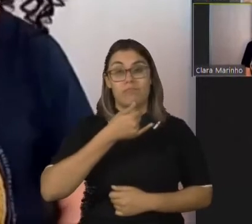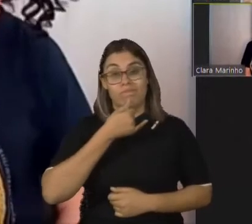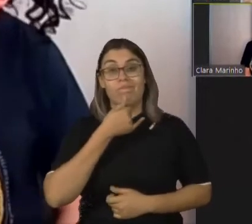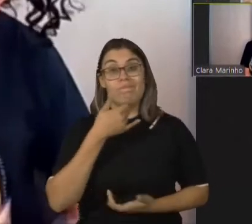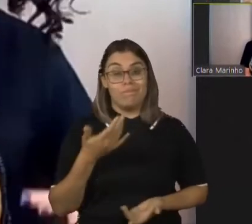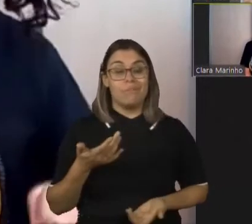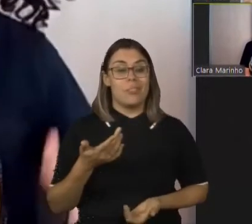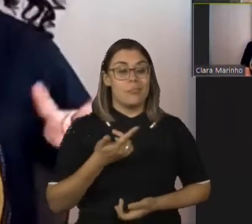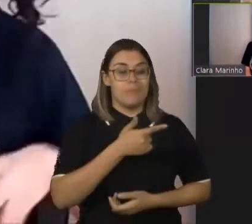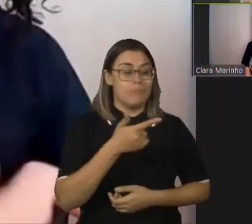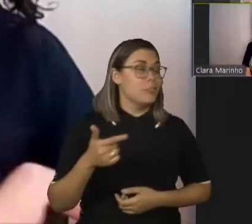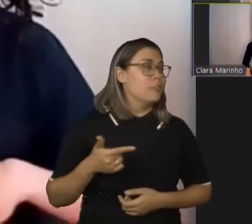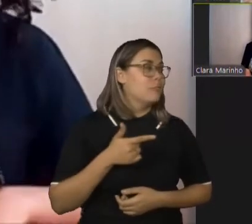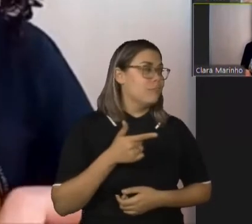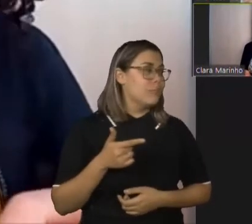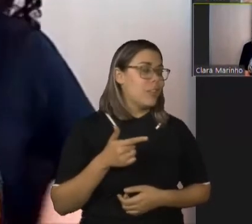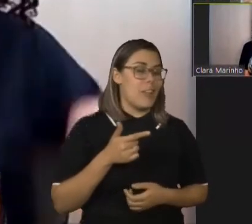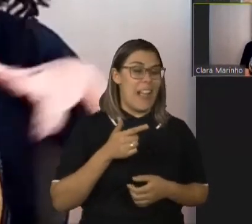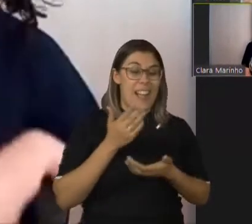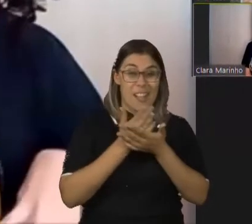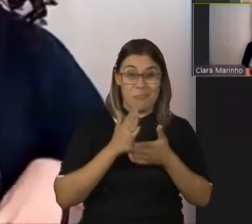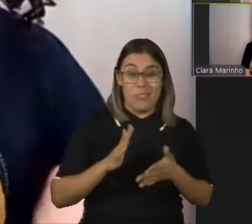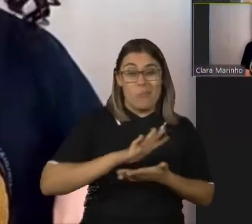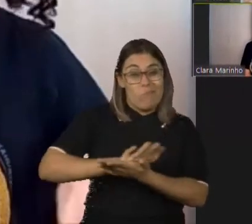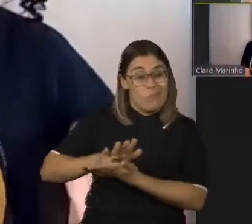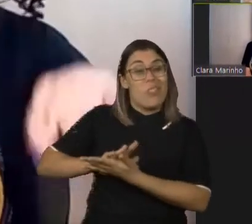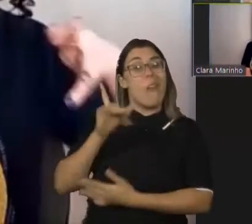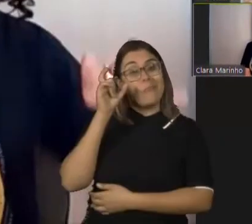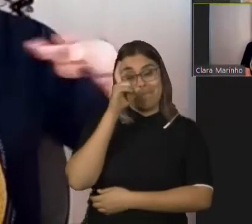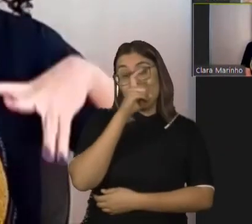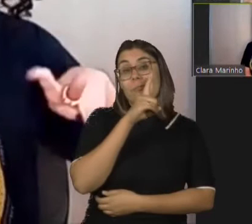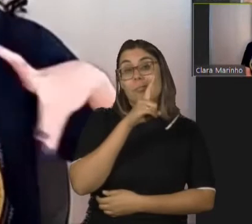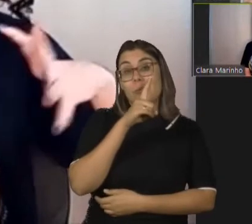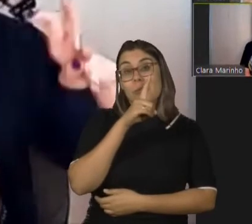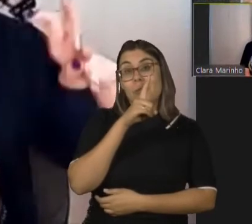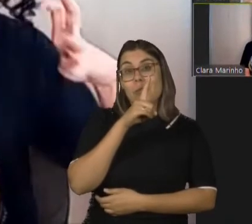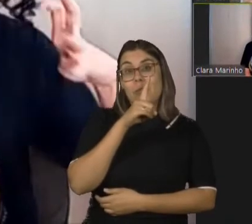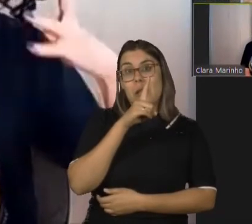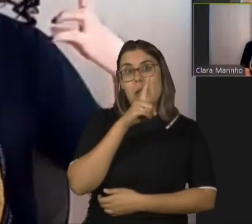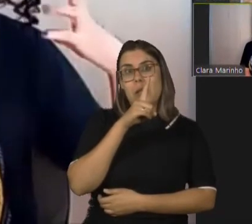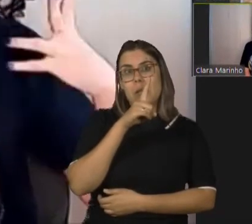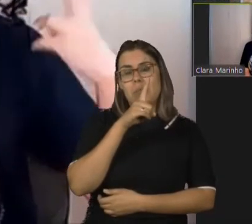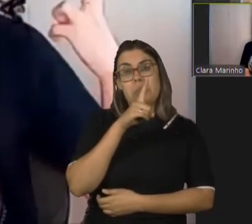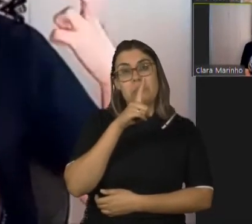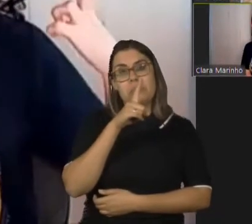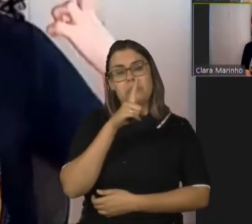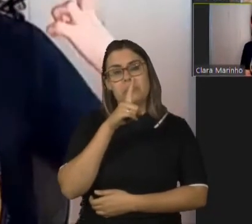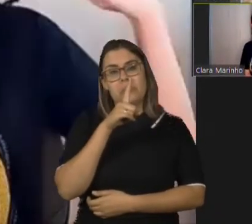Então, acabar com o preconceito é difícil, já que o preconceito, dito